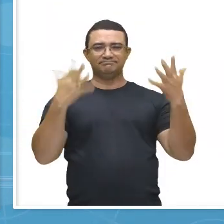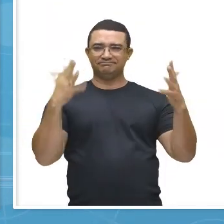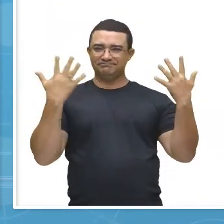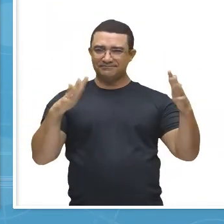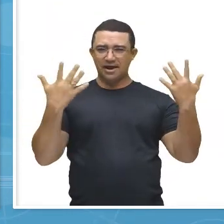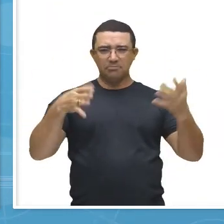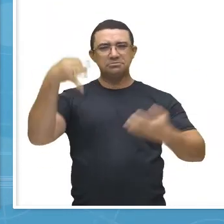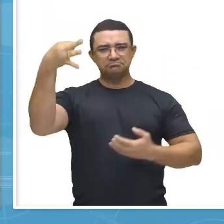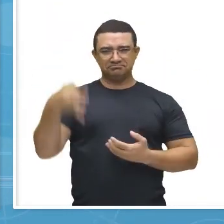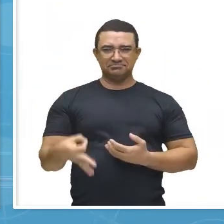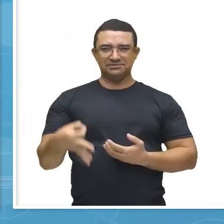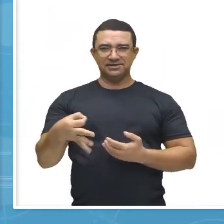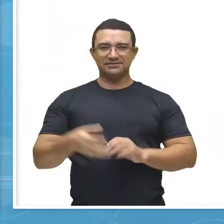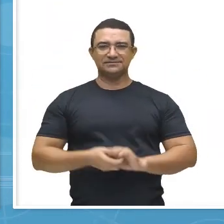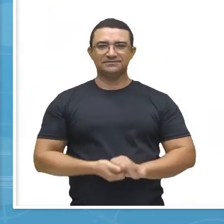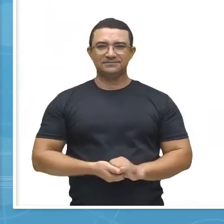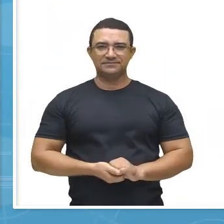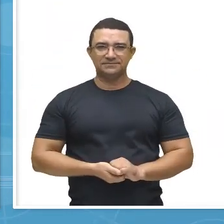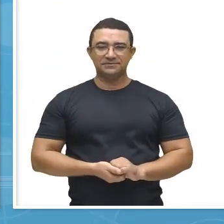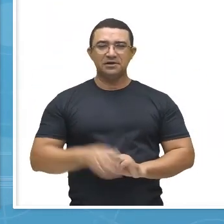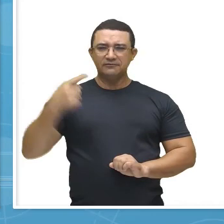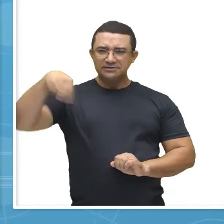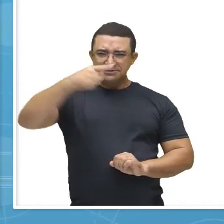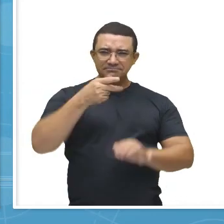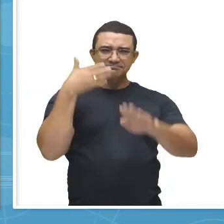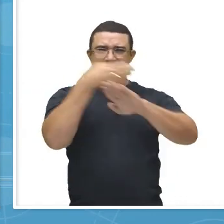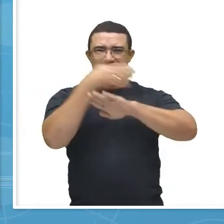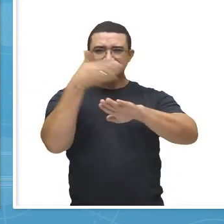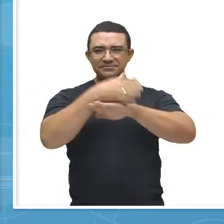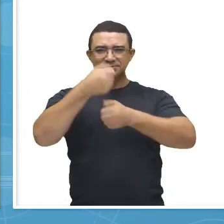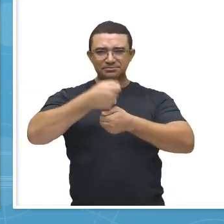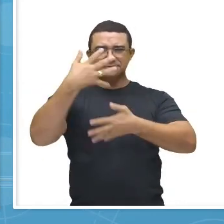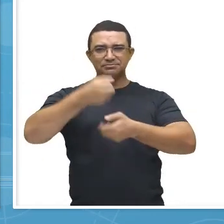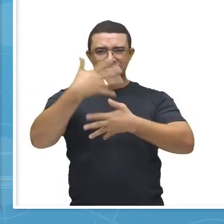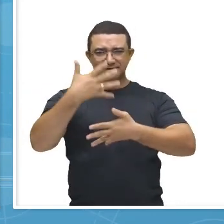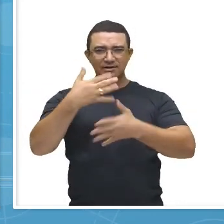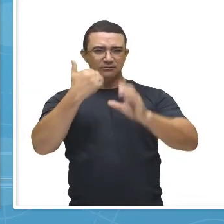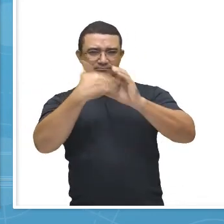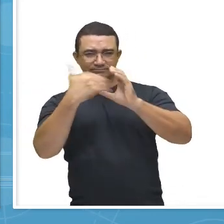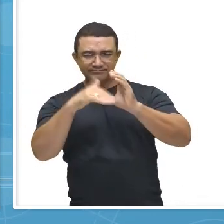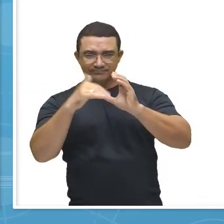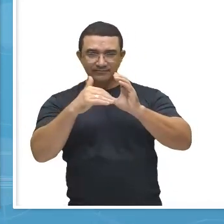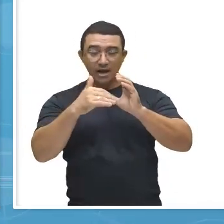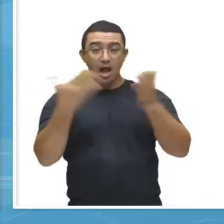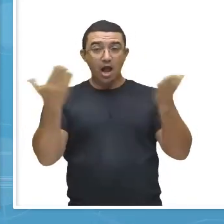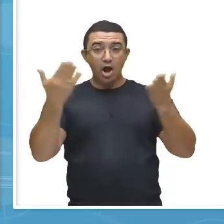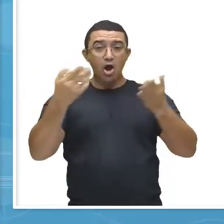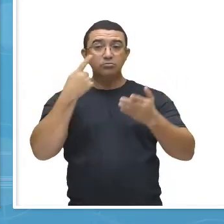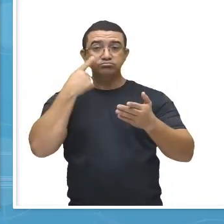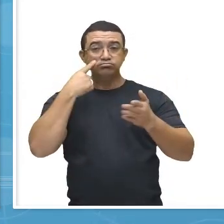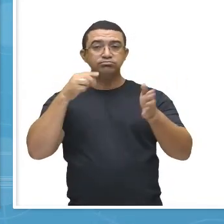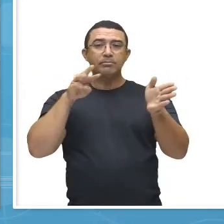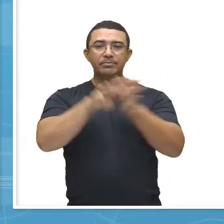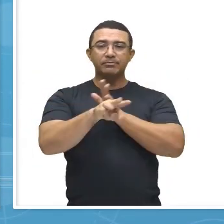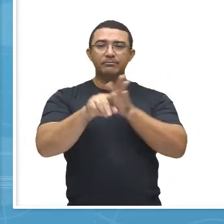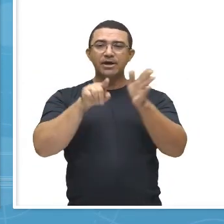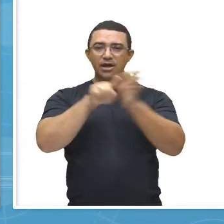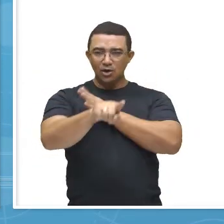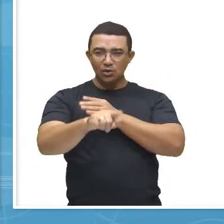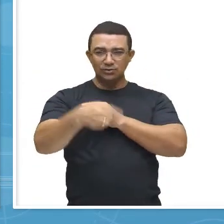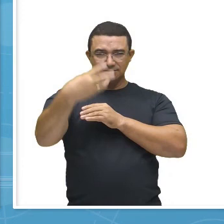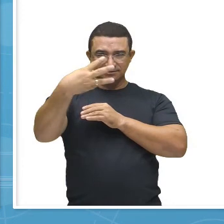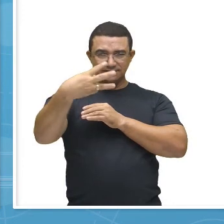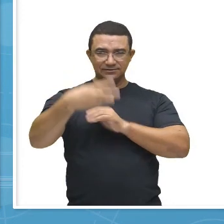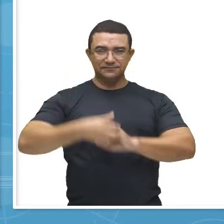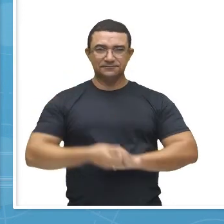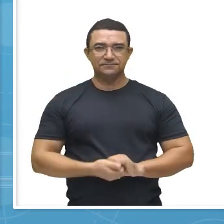parabéns para você que está participando conosco. Vamos então para a terceira questão. Vamos